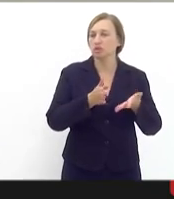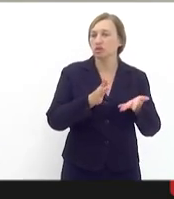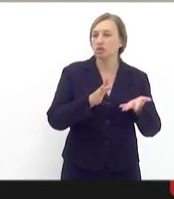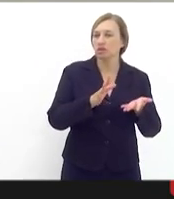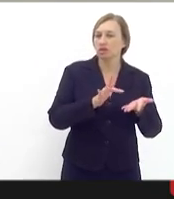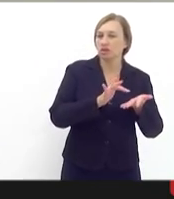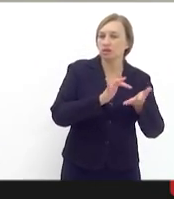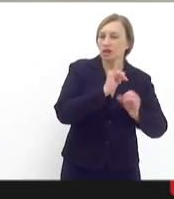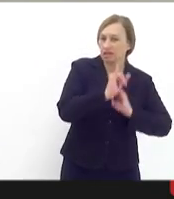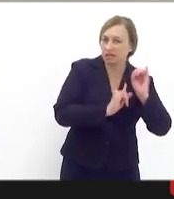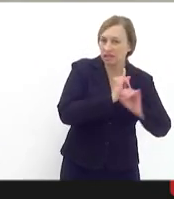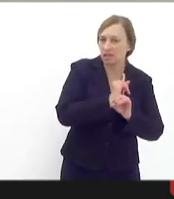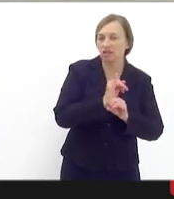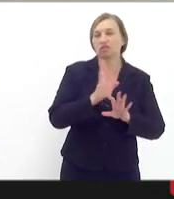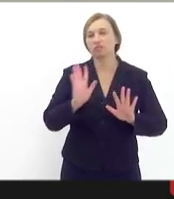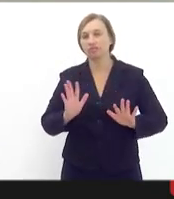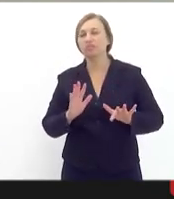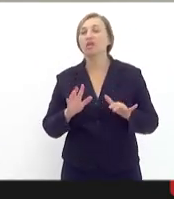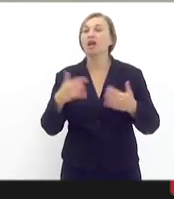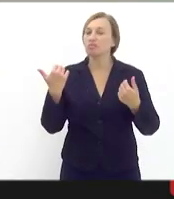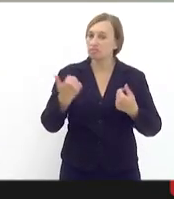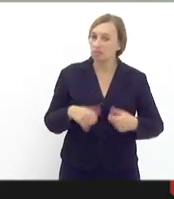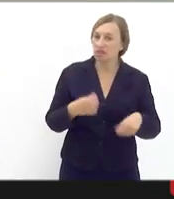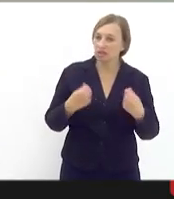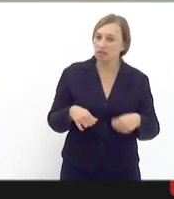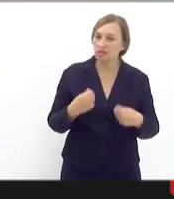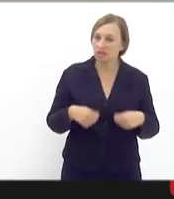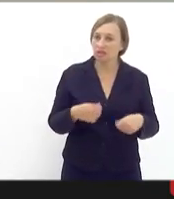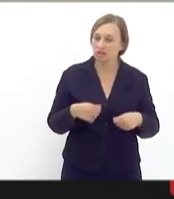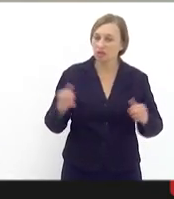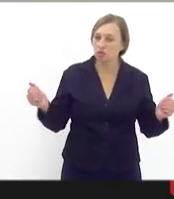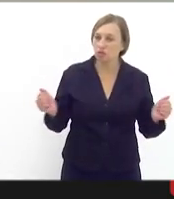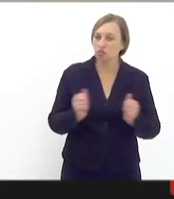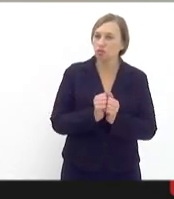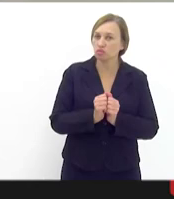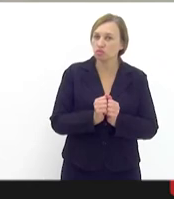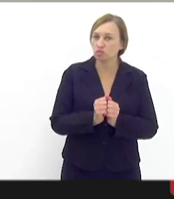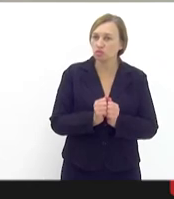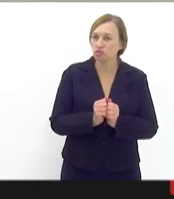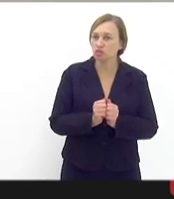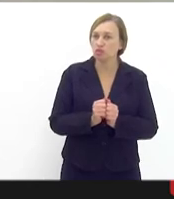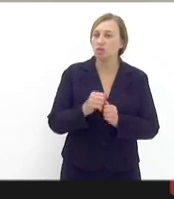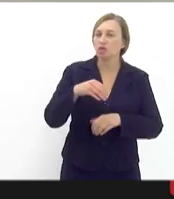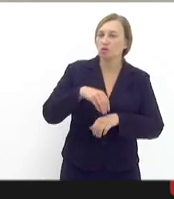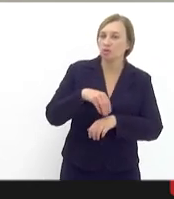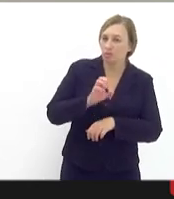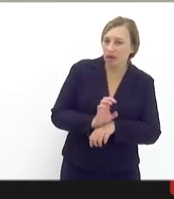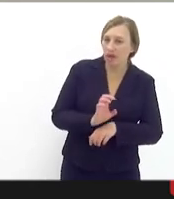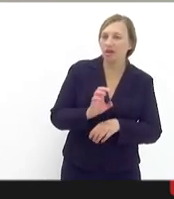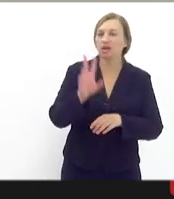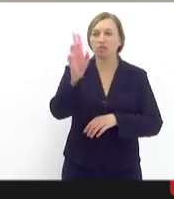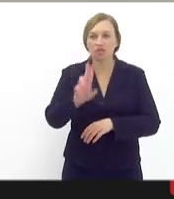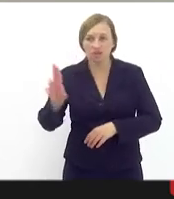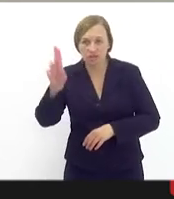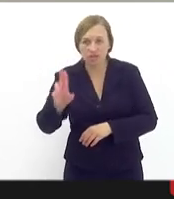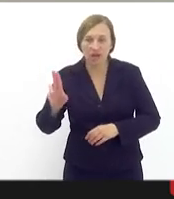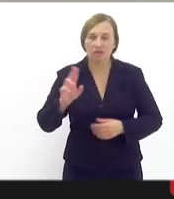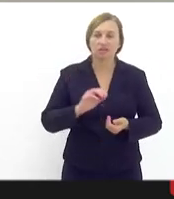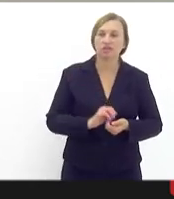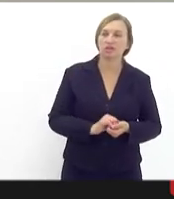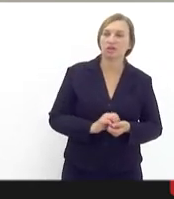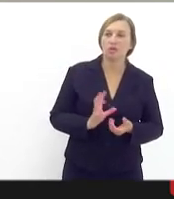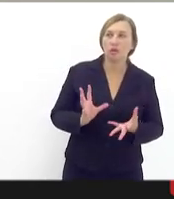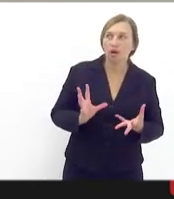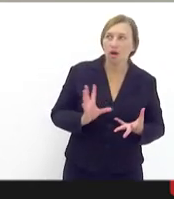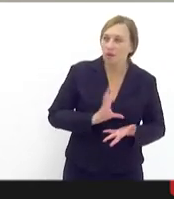a internet e assim por diante. Então, a gente precisa ir junto com o MEC, com as universidades. Eu